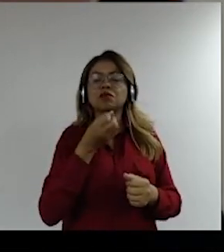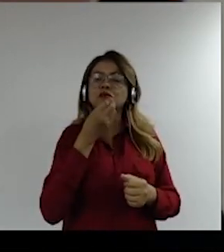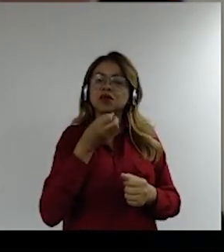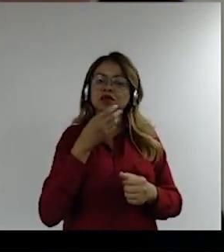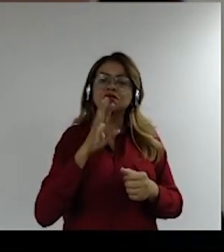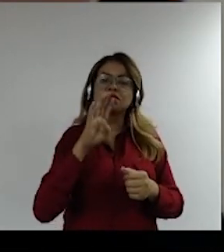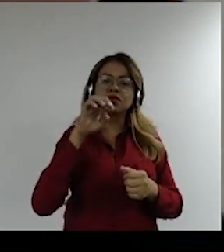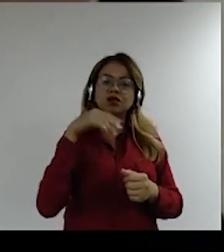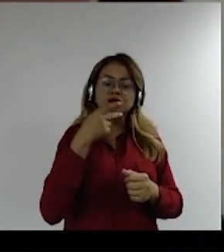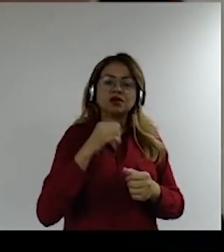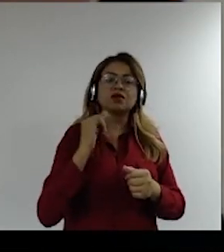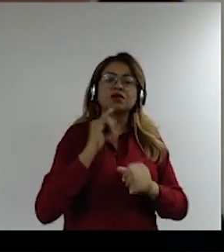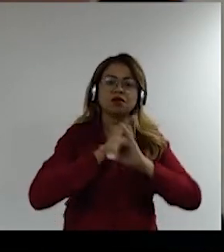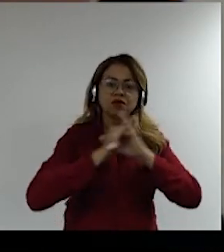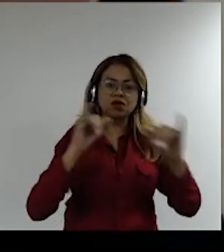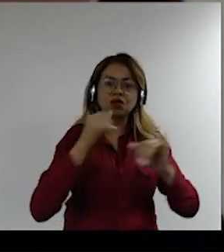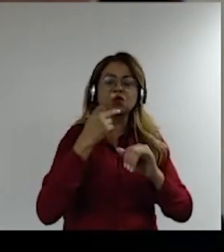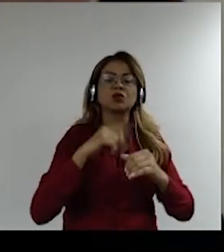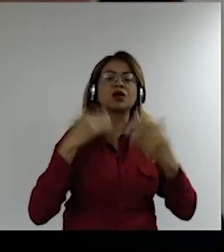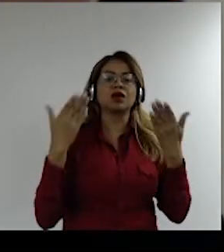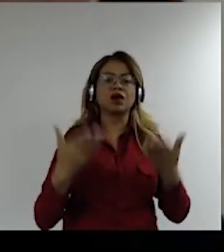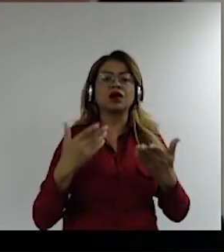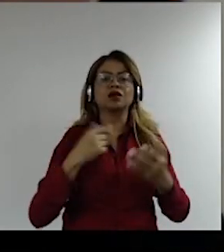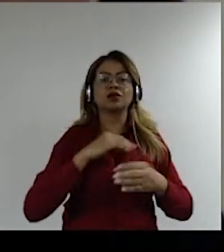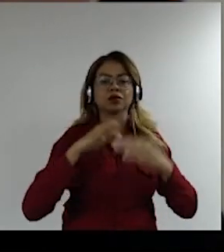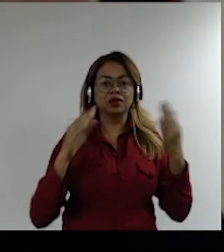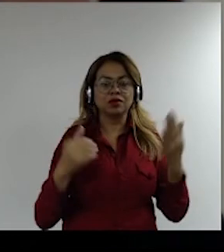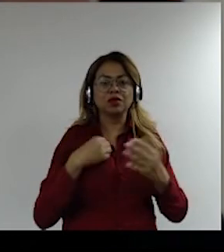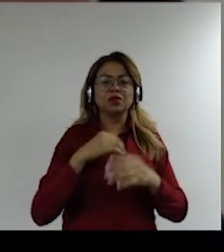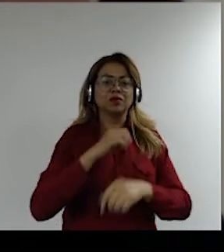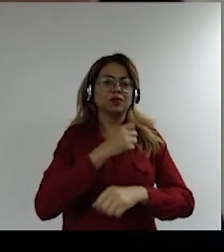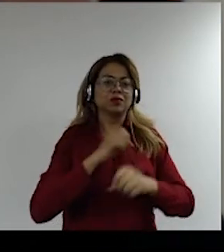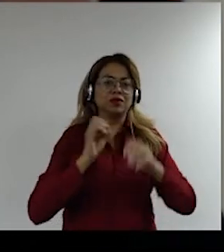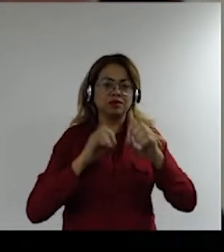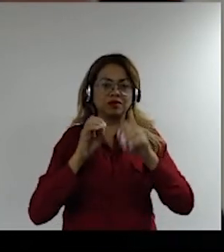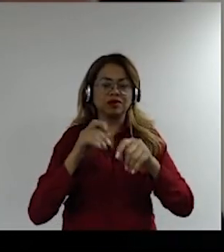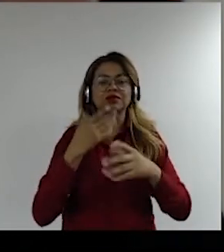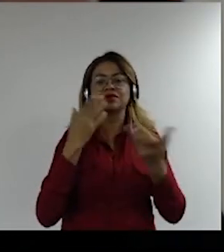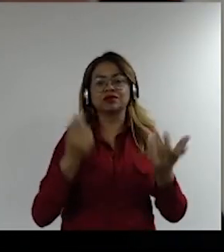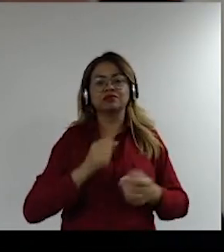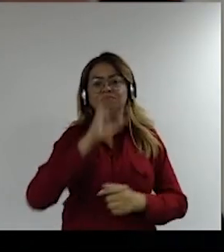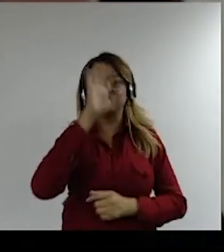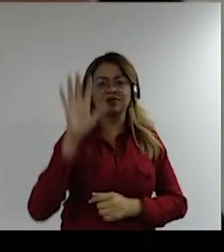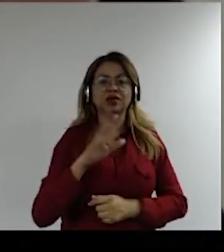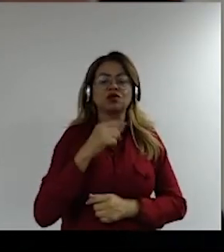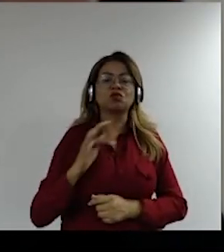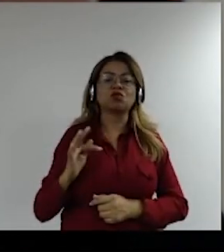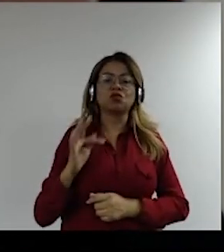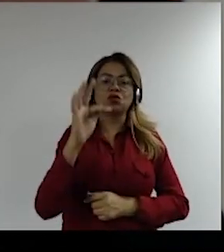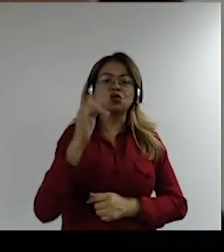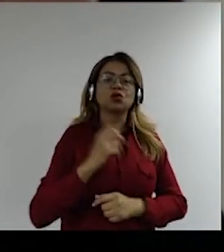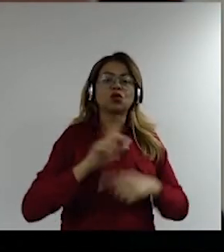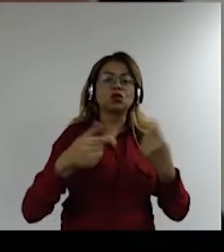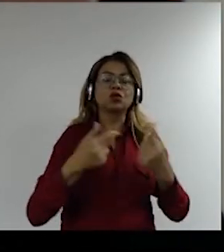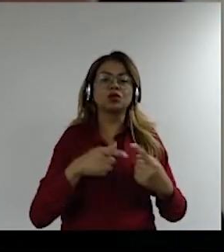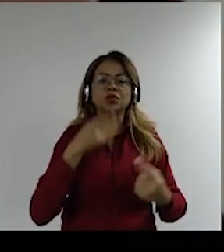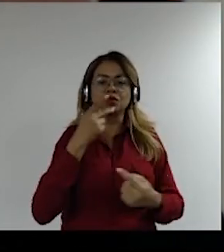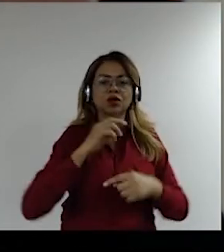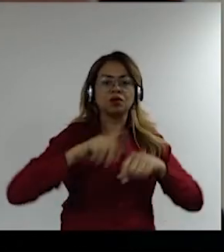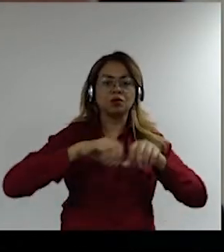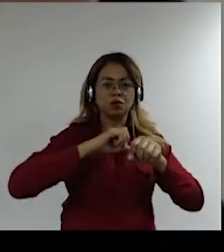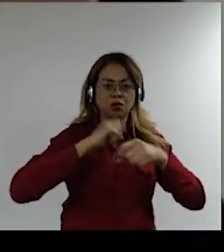do panorama da educação nacional, do panorama da educação enquanto histórico e enquanto futuro e nessa questão